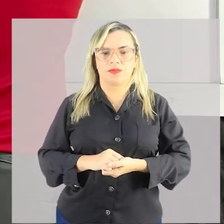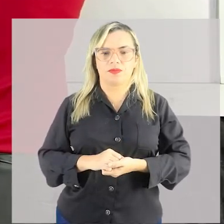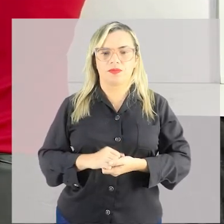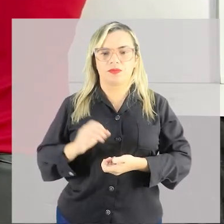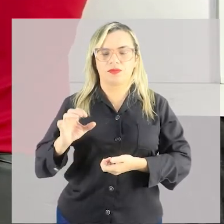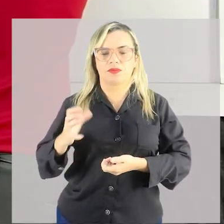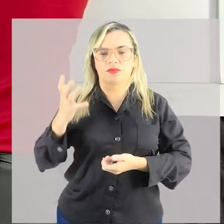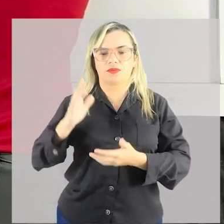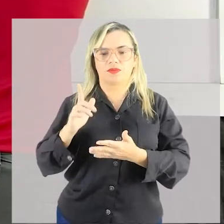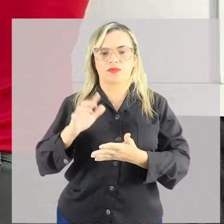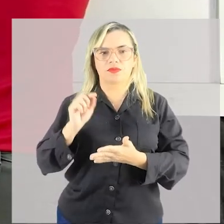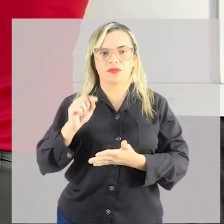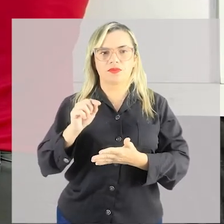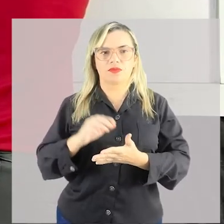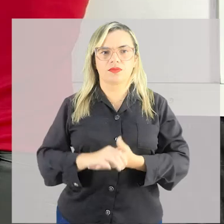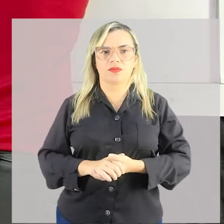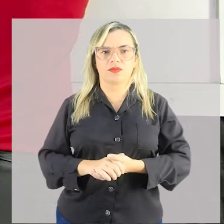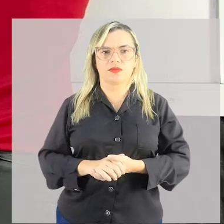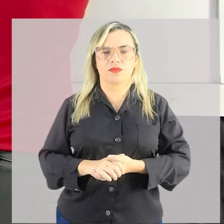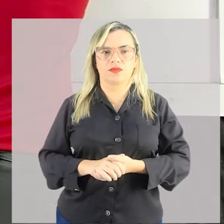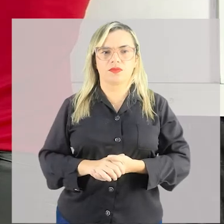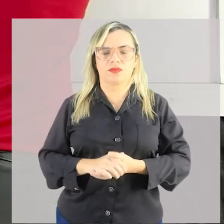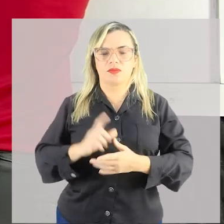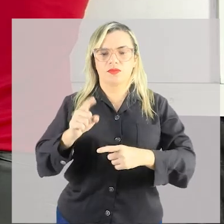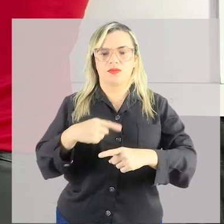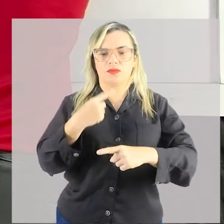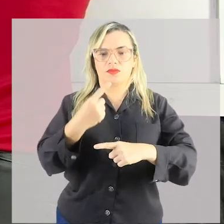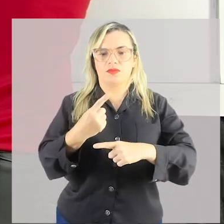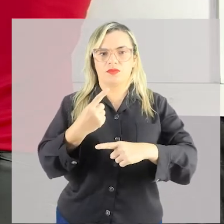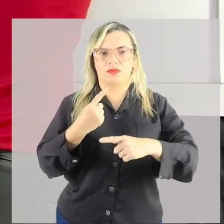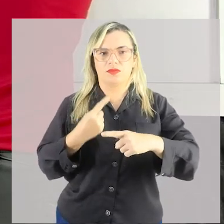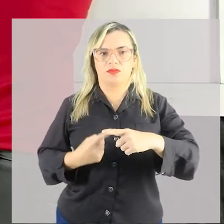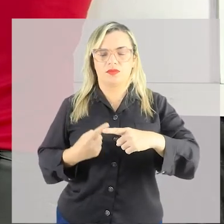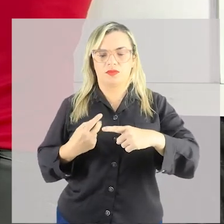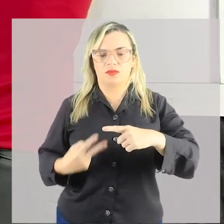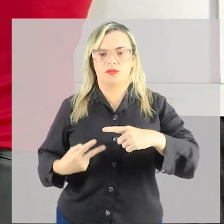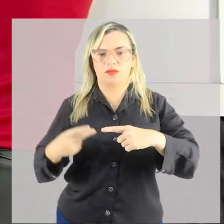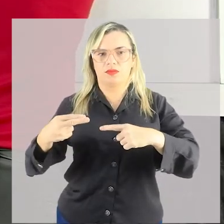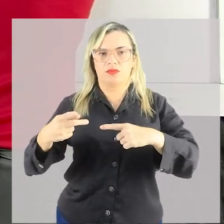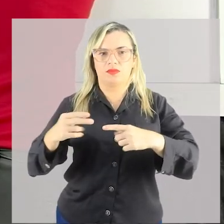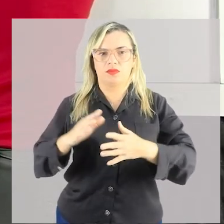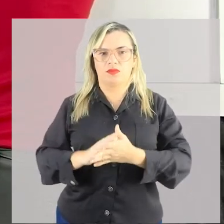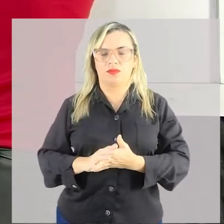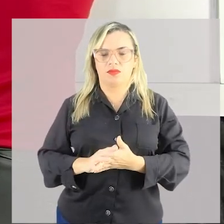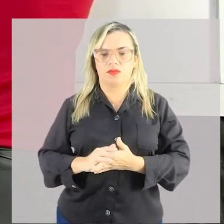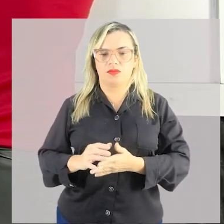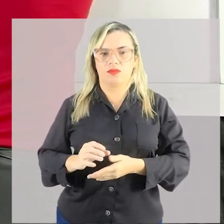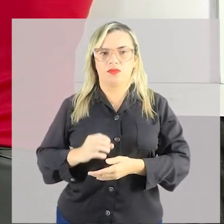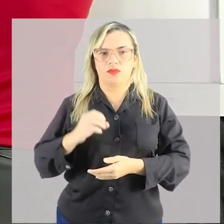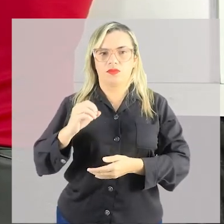a vai ser igual a 1 sobre 12 isso aqui dá